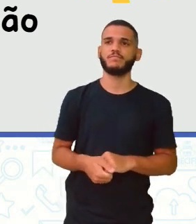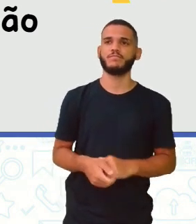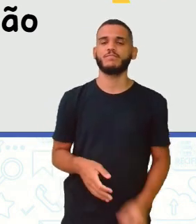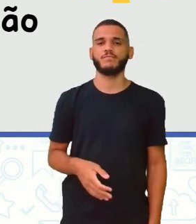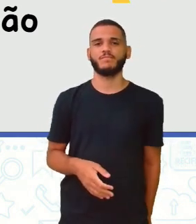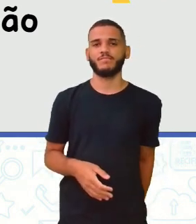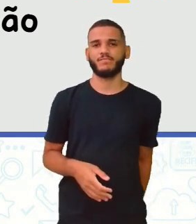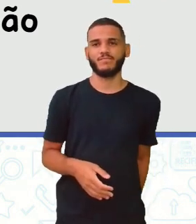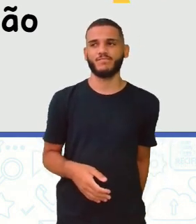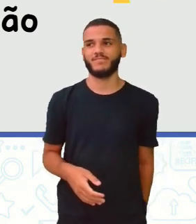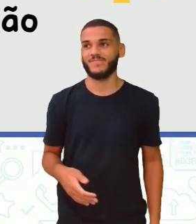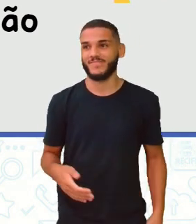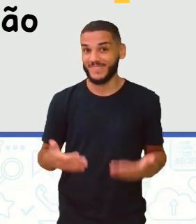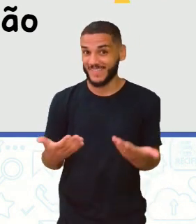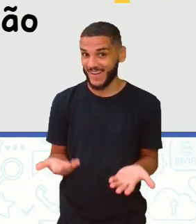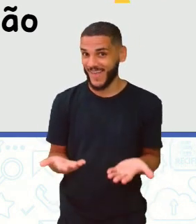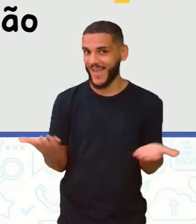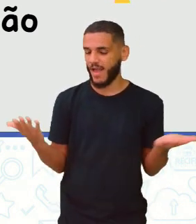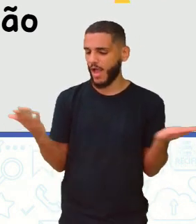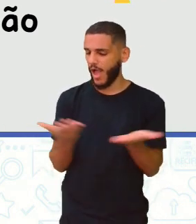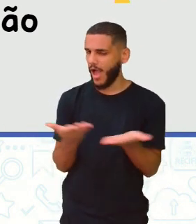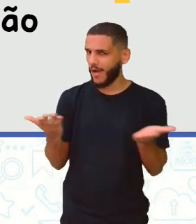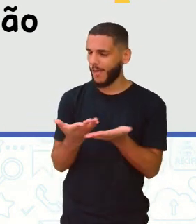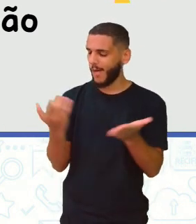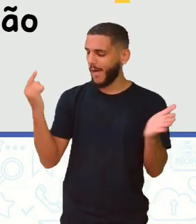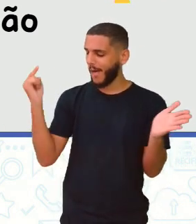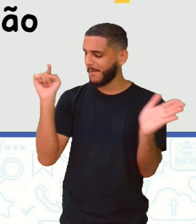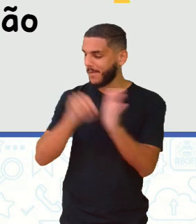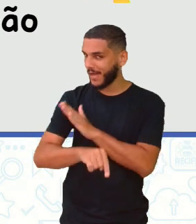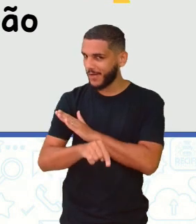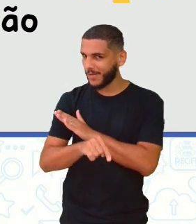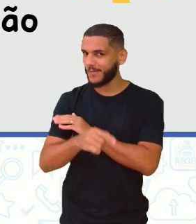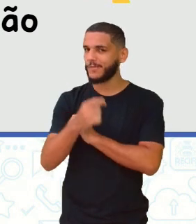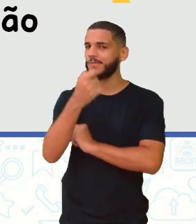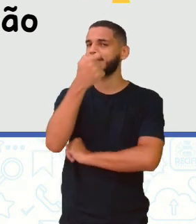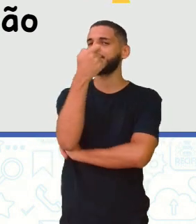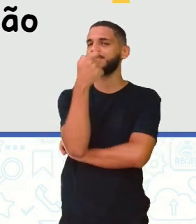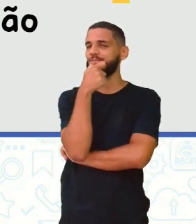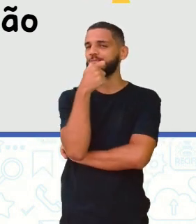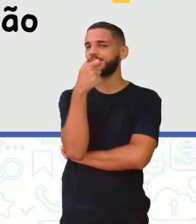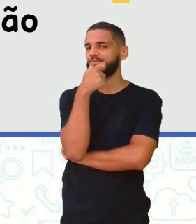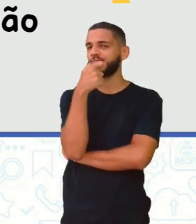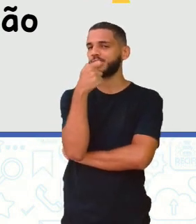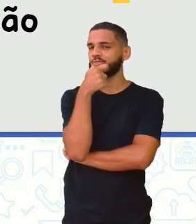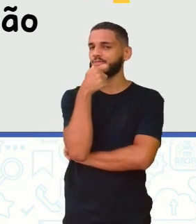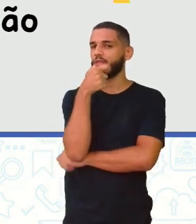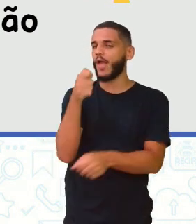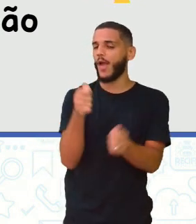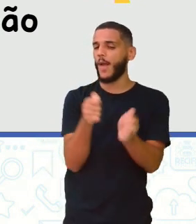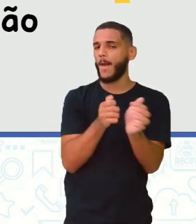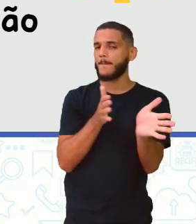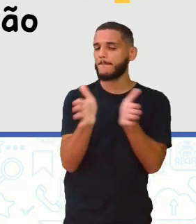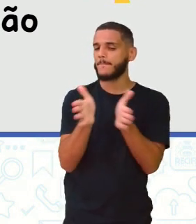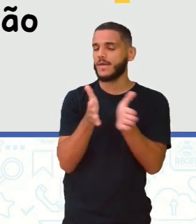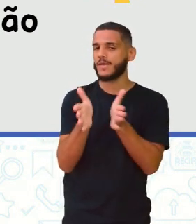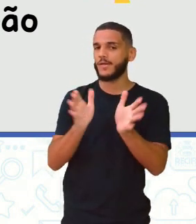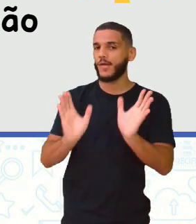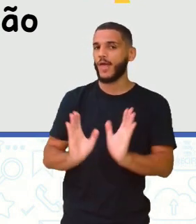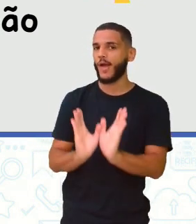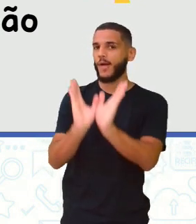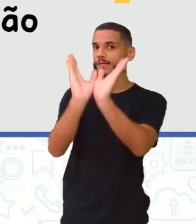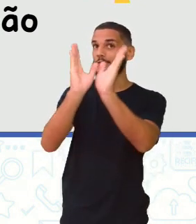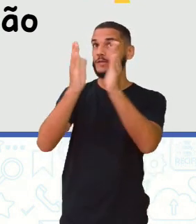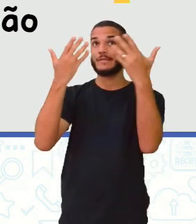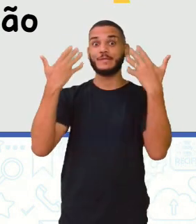mas agora a pergunta, em plena época da Copa do Mundo, quem sabe